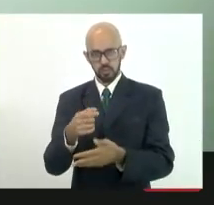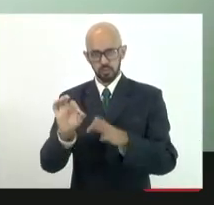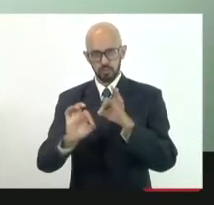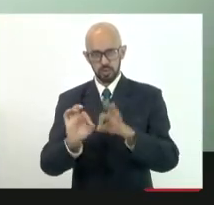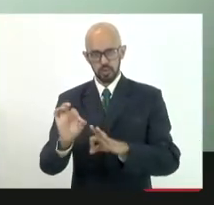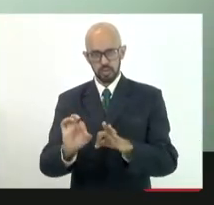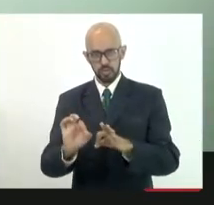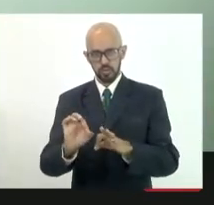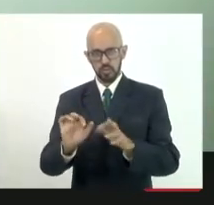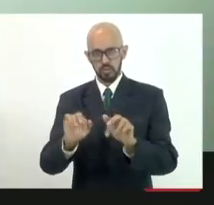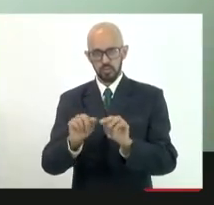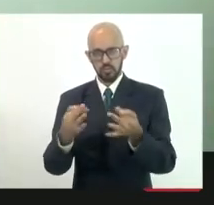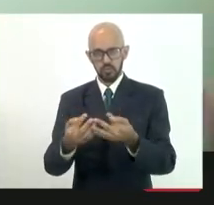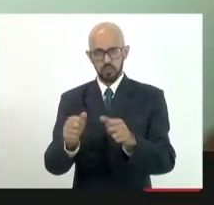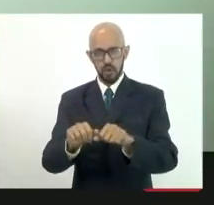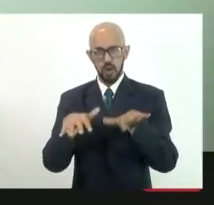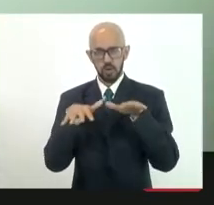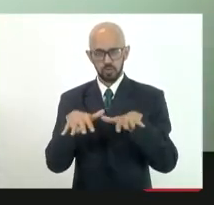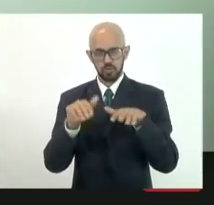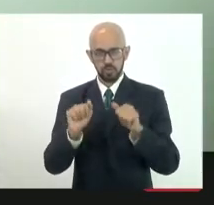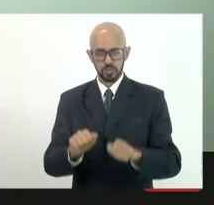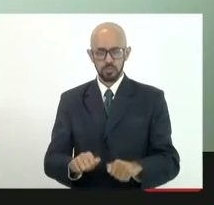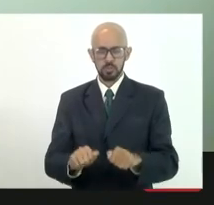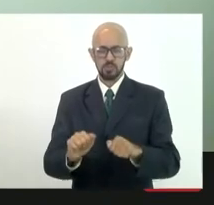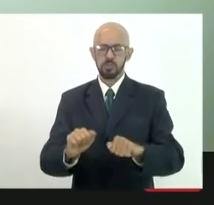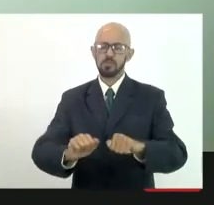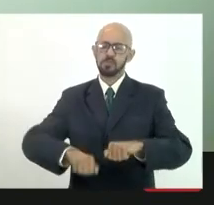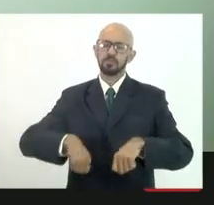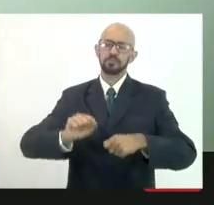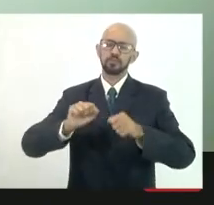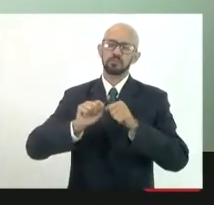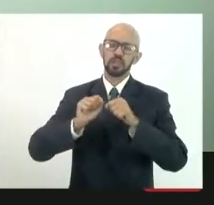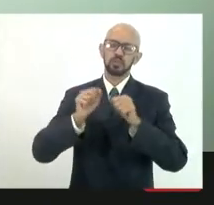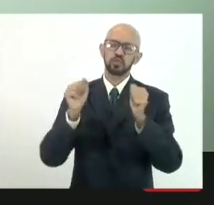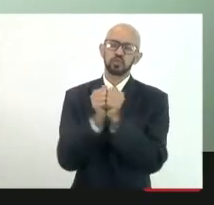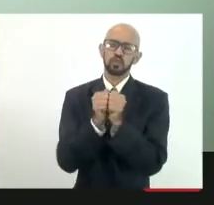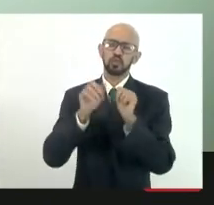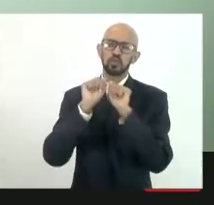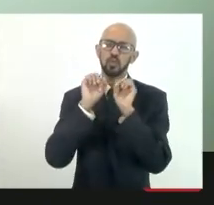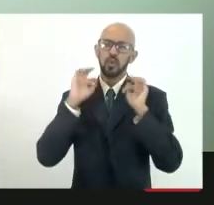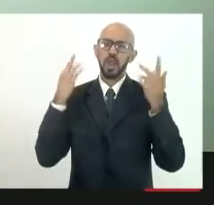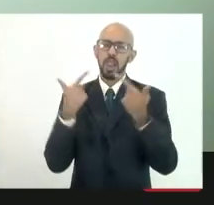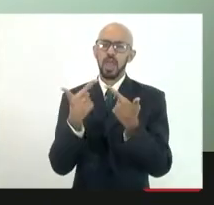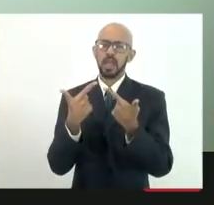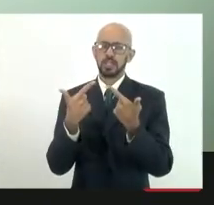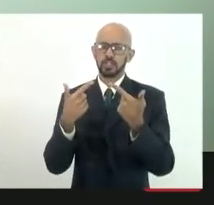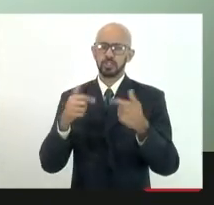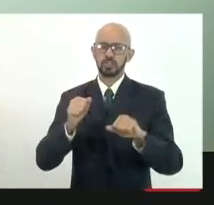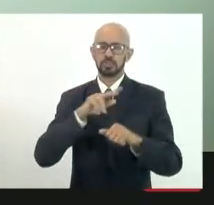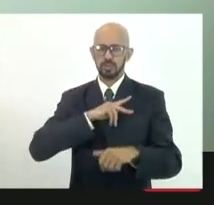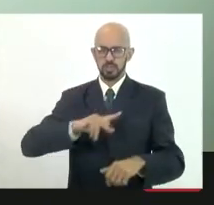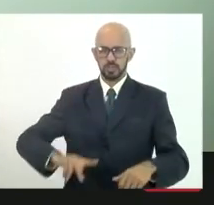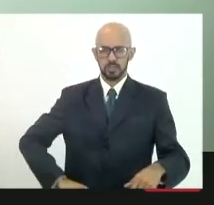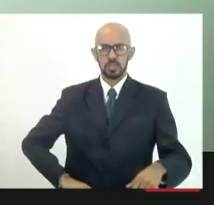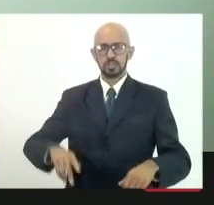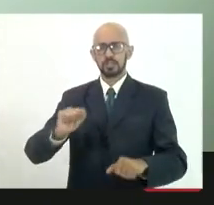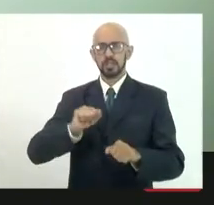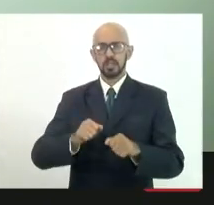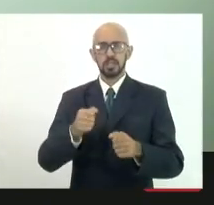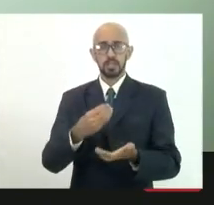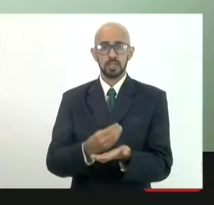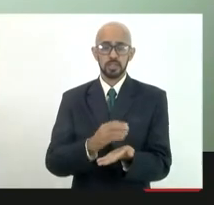o fórum se mobilizou junto à presidência da Alerge e a presidência da Alerge, então, destinou